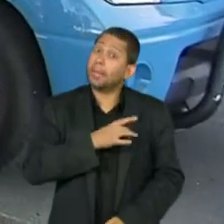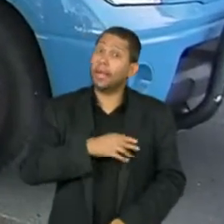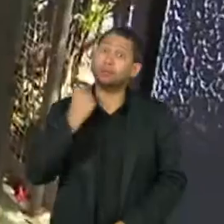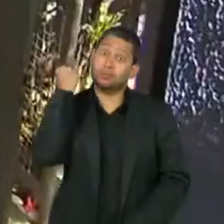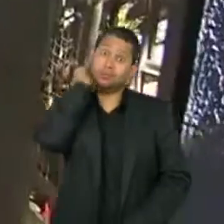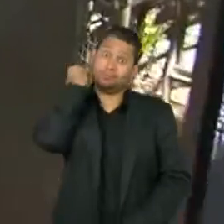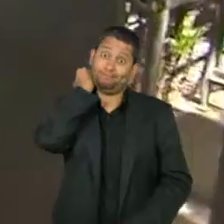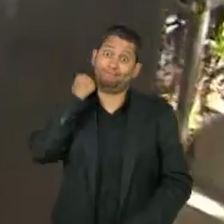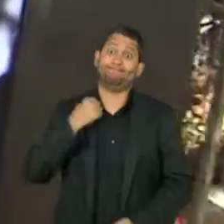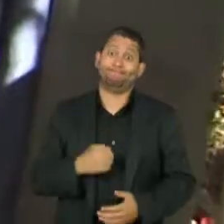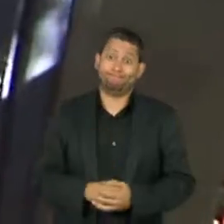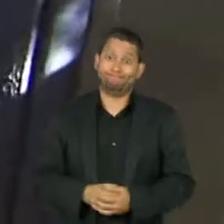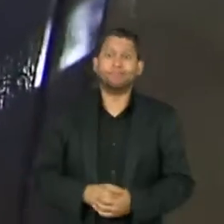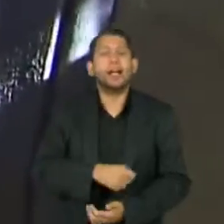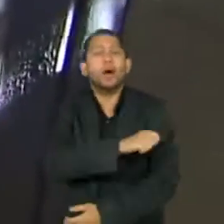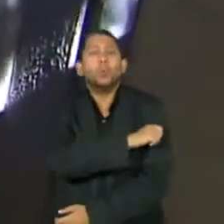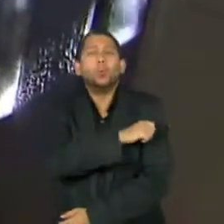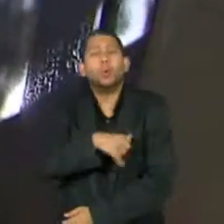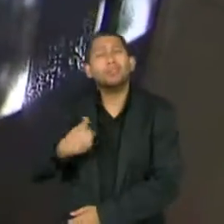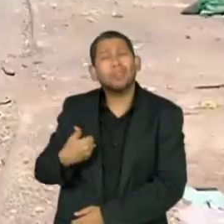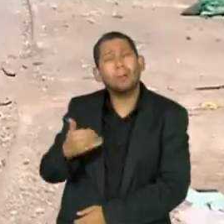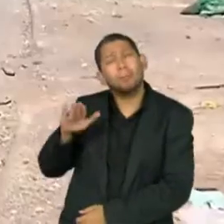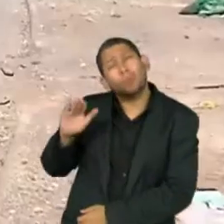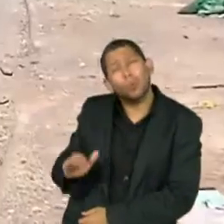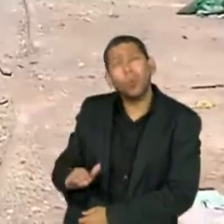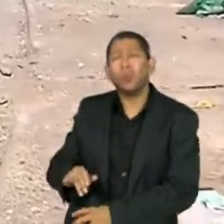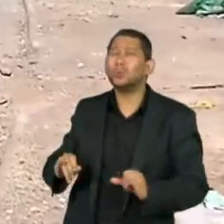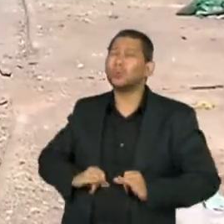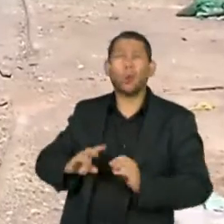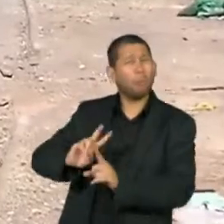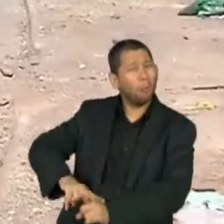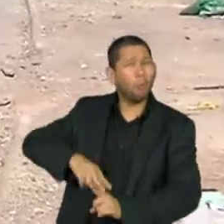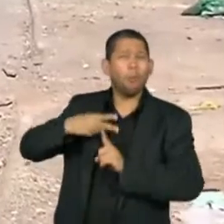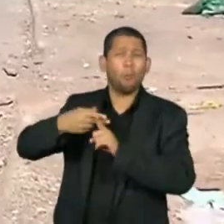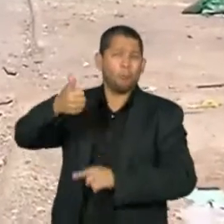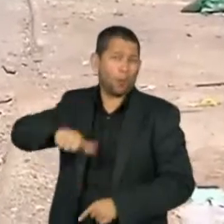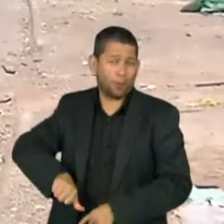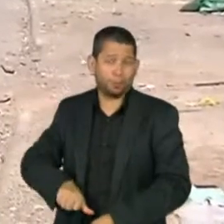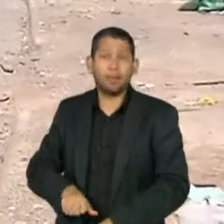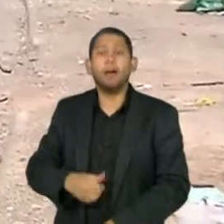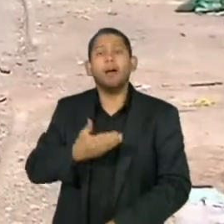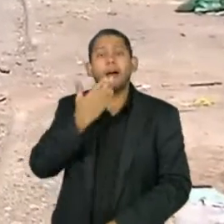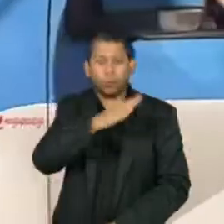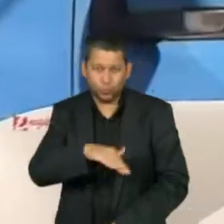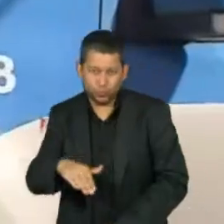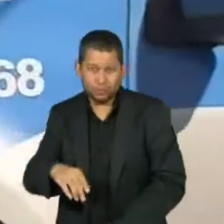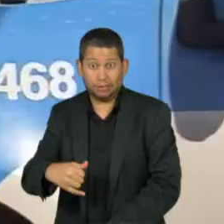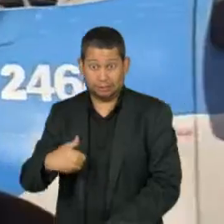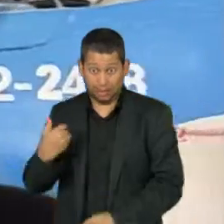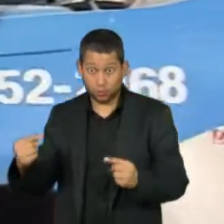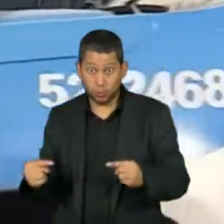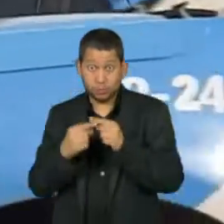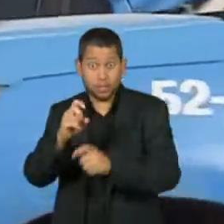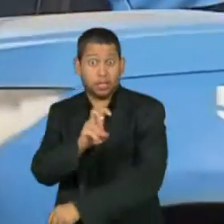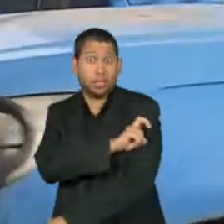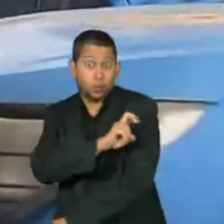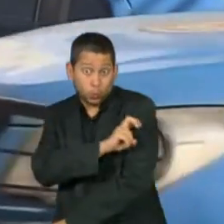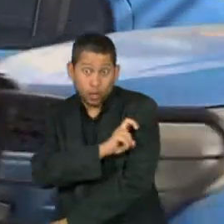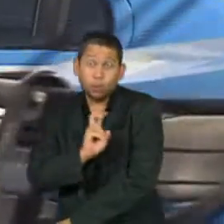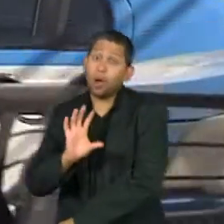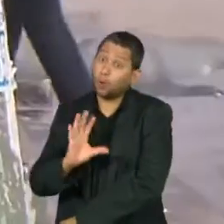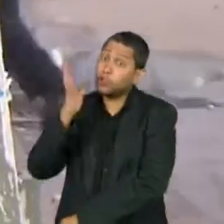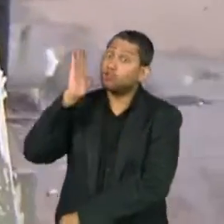estresse. Alunos mais novos sofrem mais. Crianças do 5º ano do ensino fundamental que vivenciaram pelo